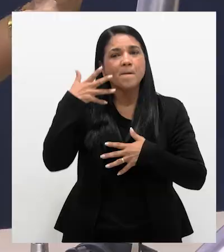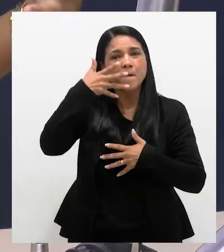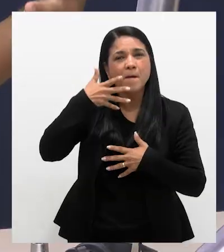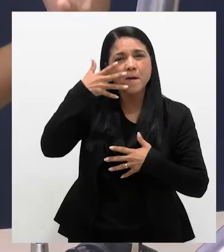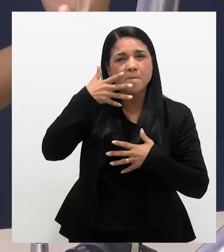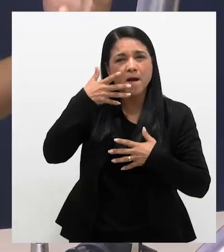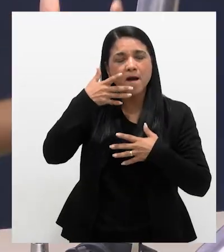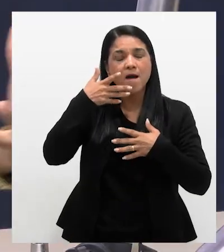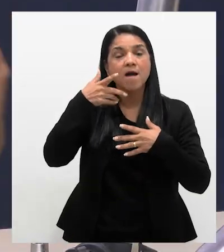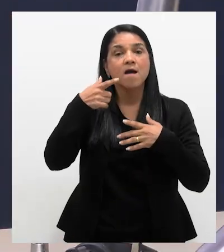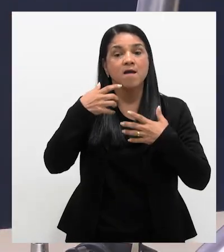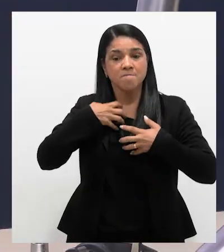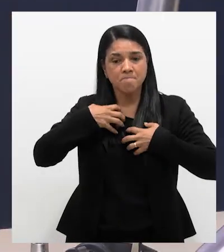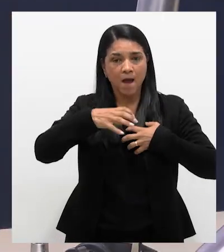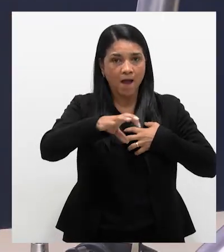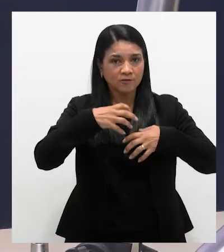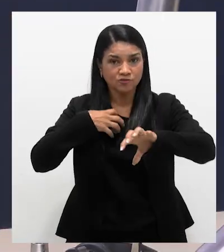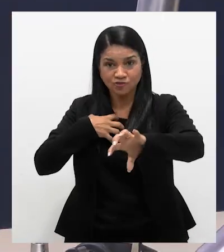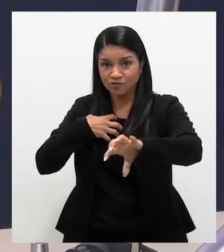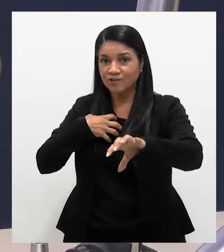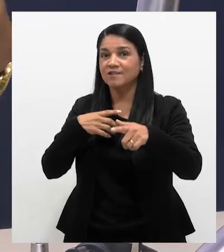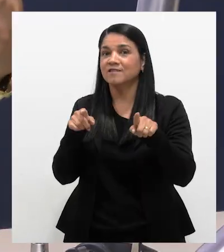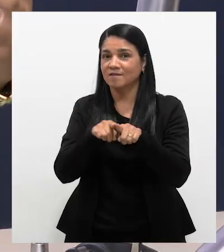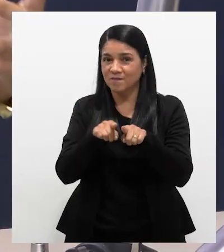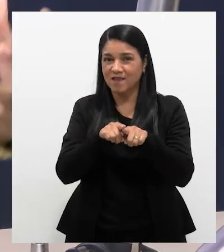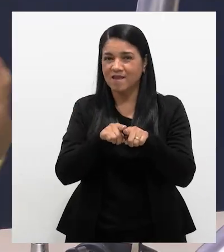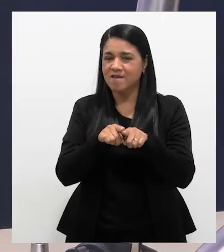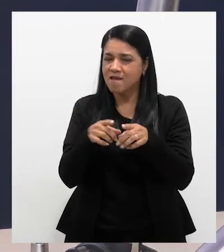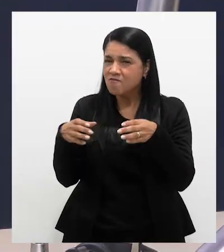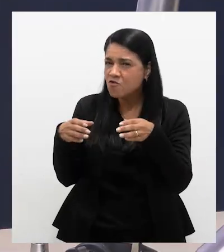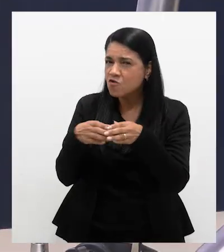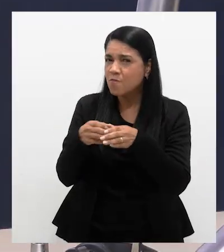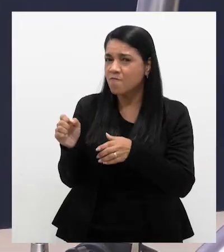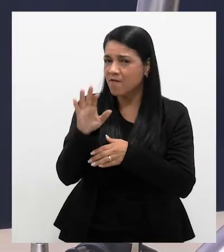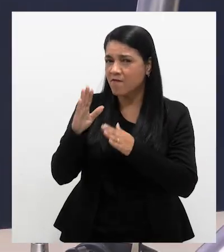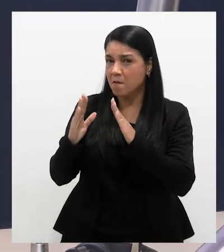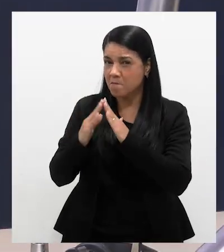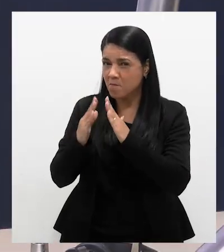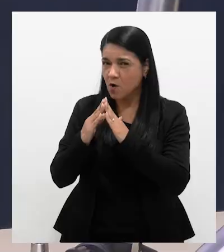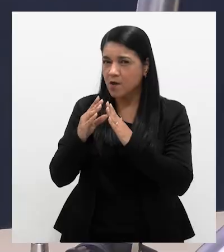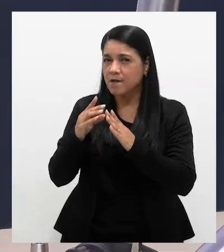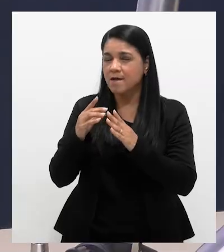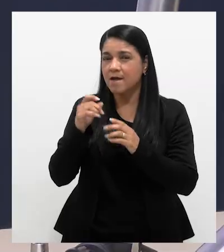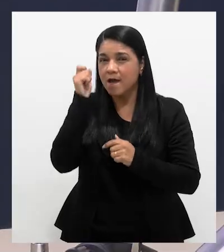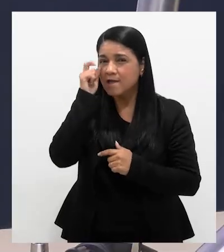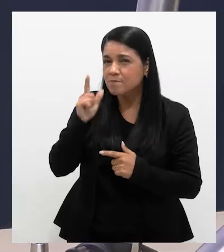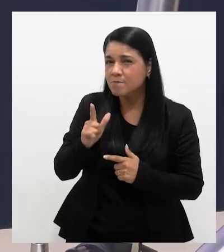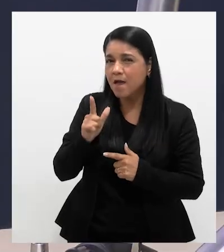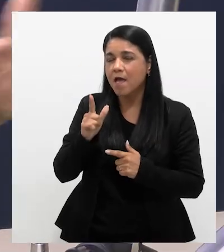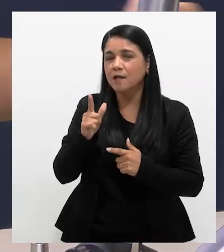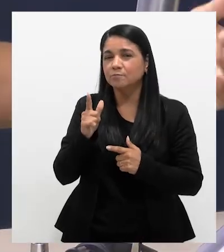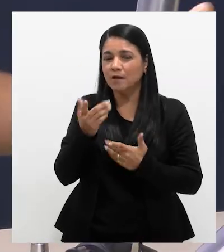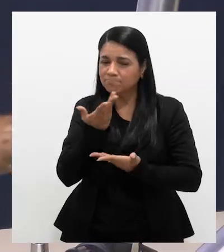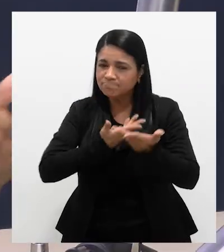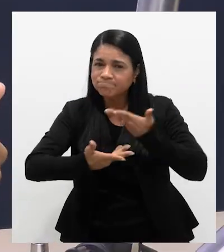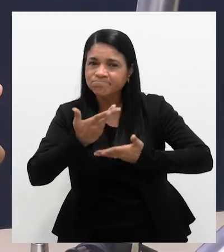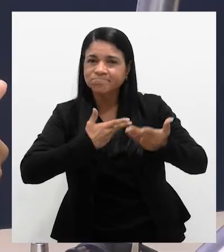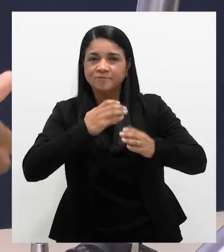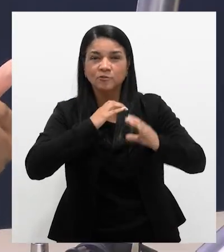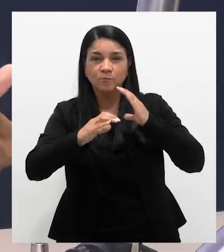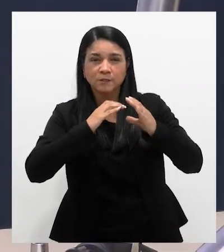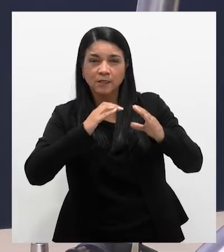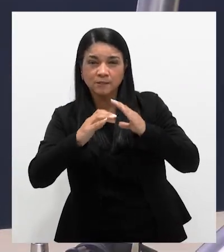pessoal da favela tem muito isso. Nós Claro. somos expert em driblar as dificuldades e